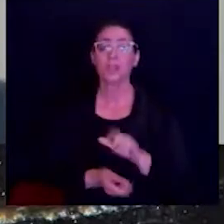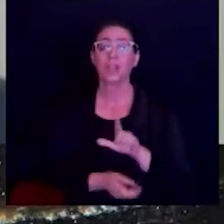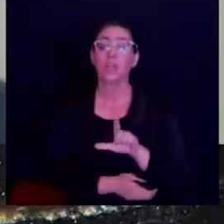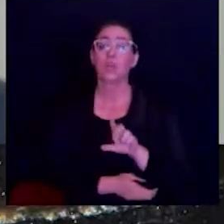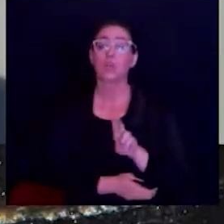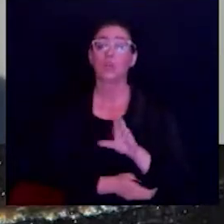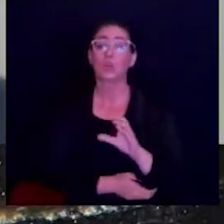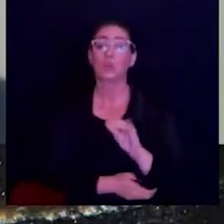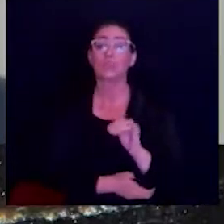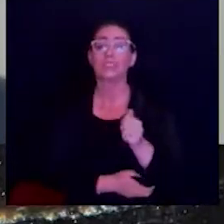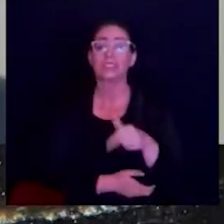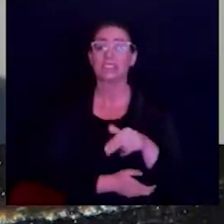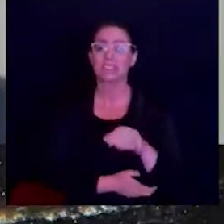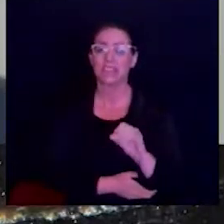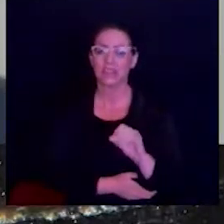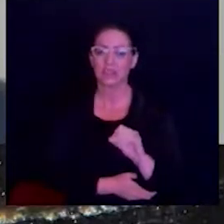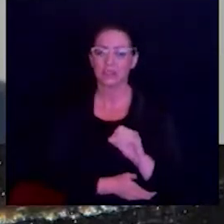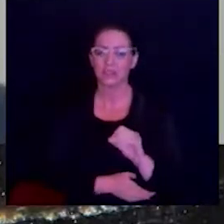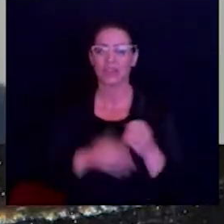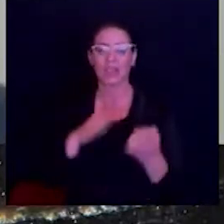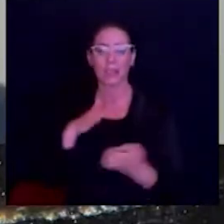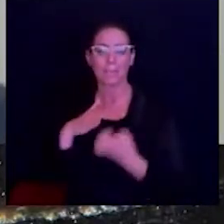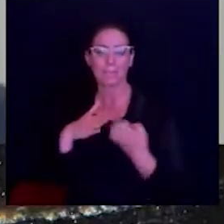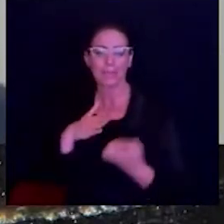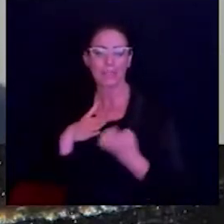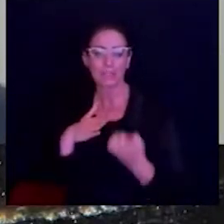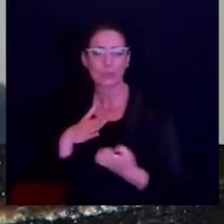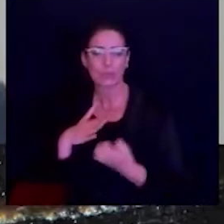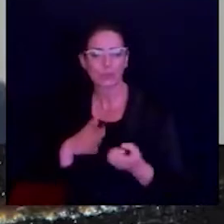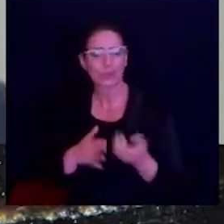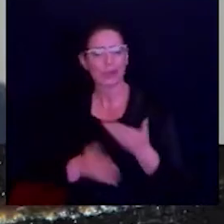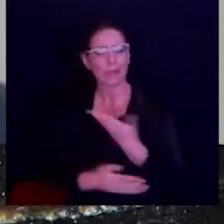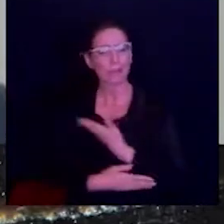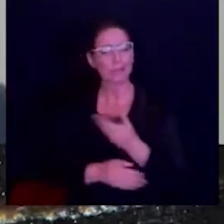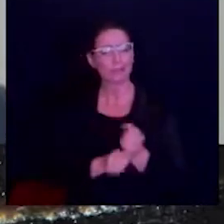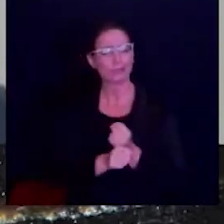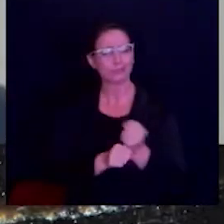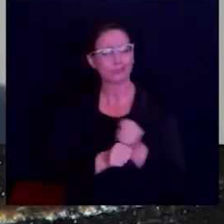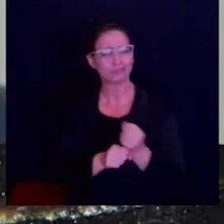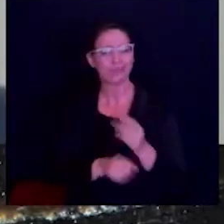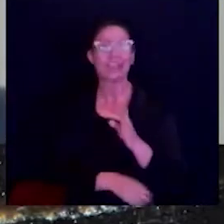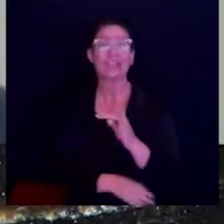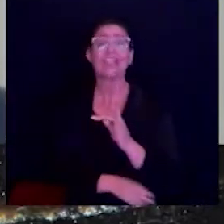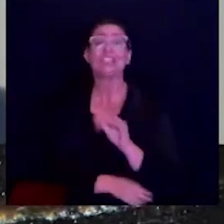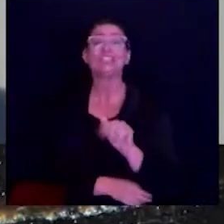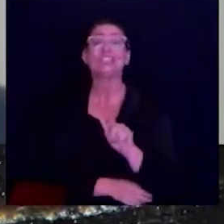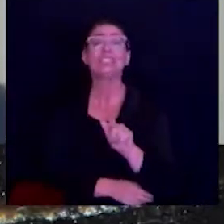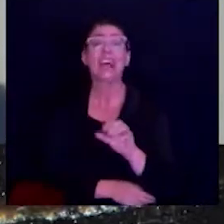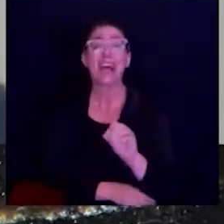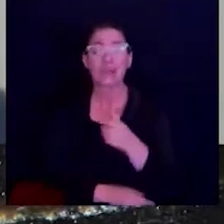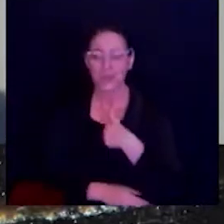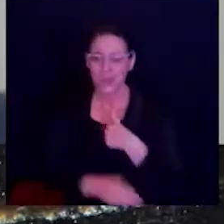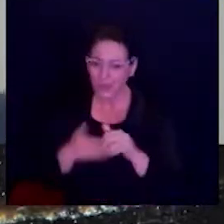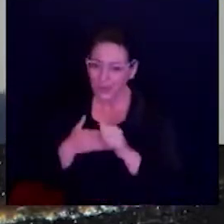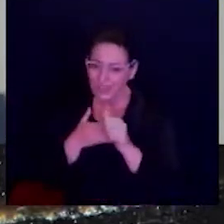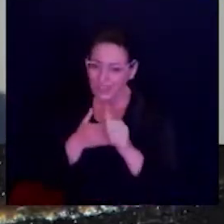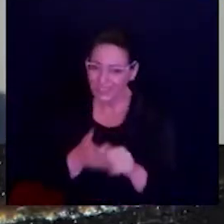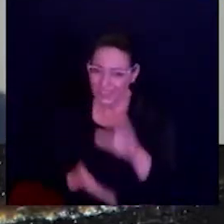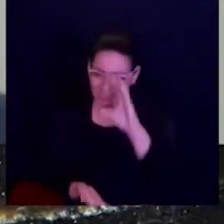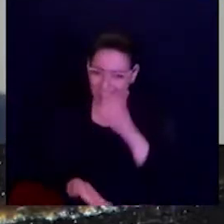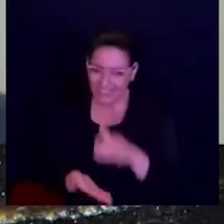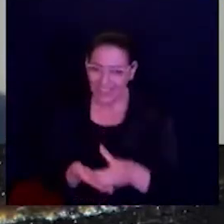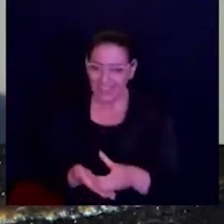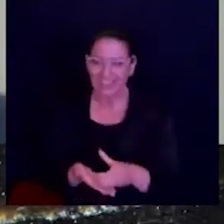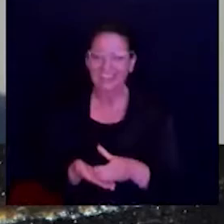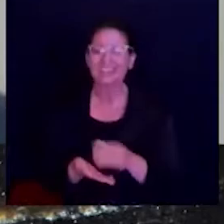Luciano, empreendedor, amigo de muitos anos. Thiago, meu orientando, com seu raciocínio muito